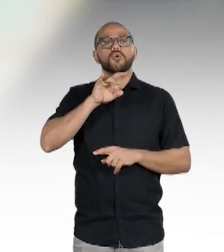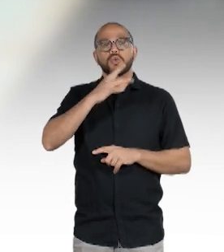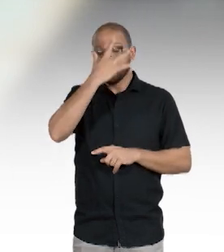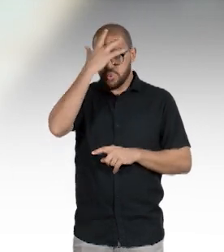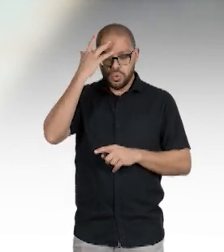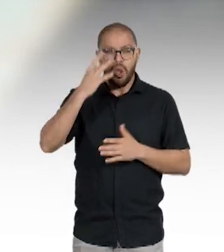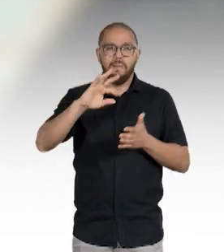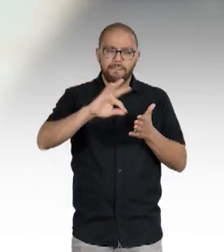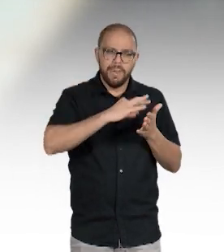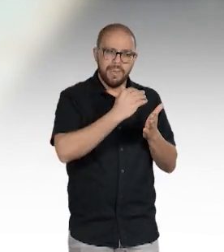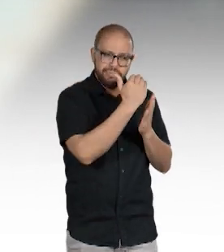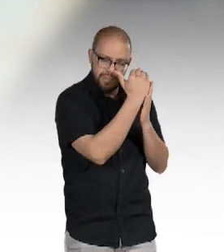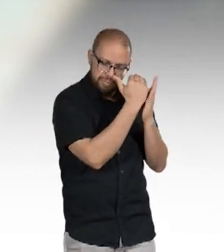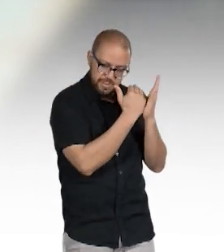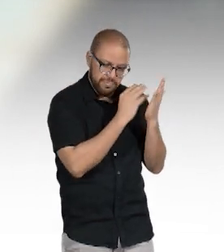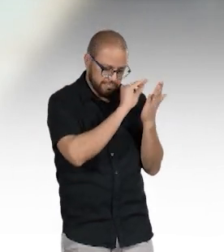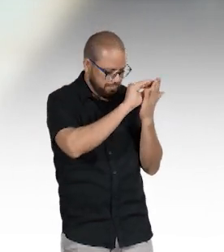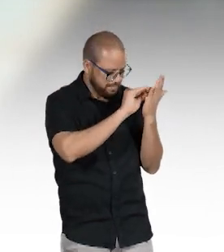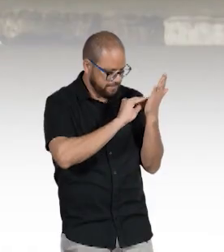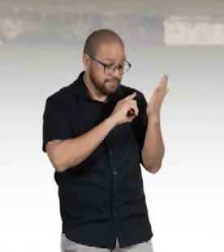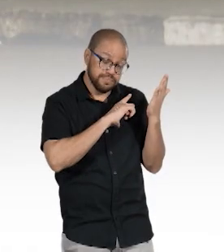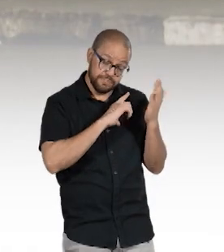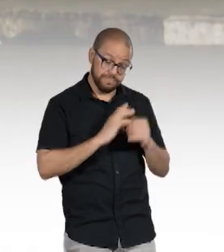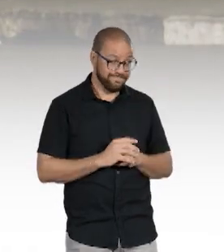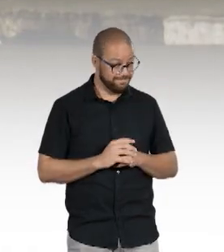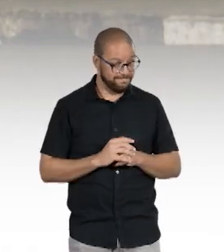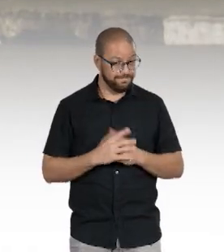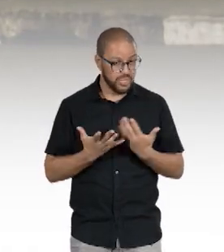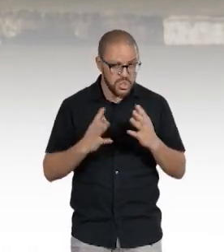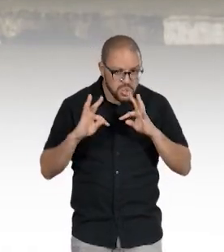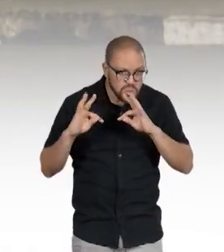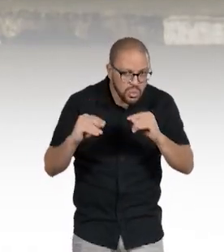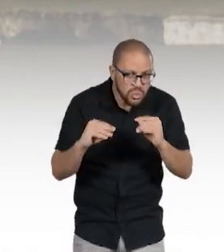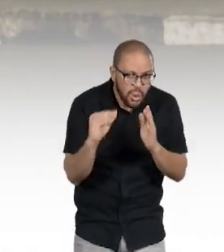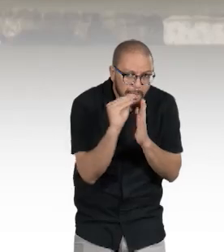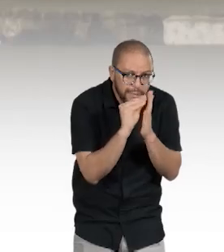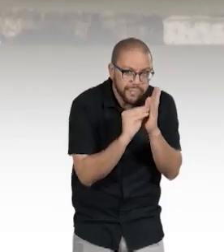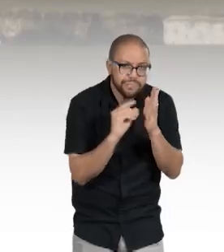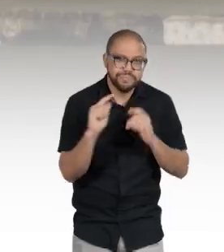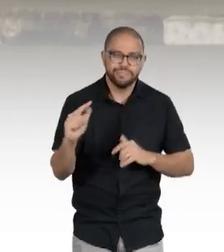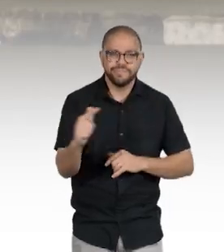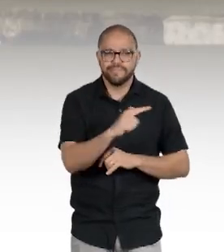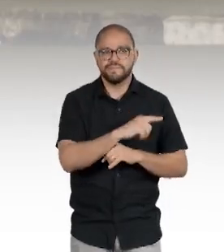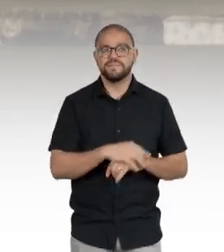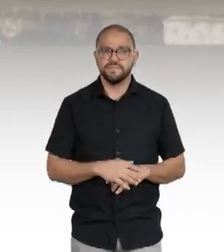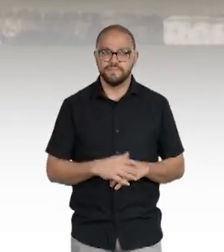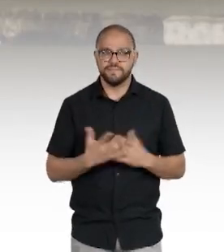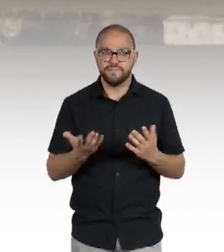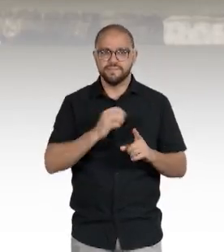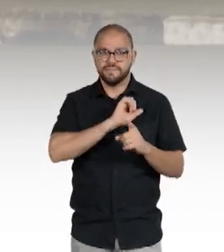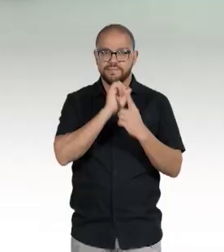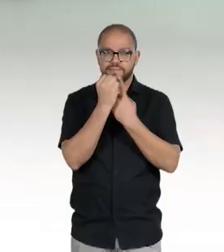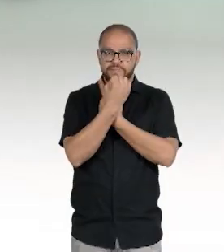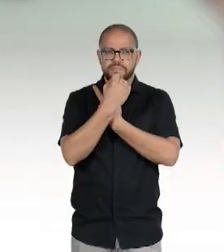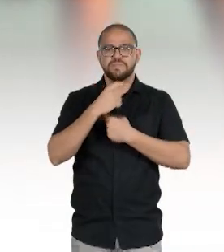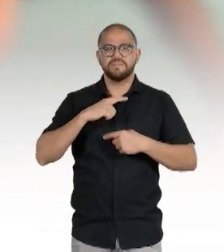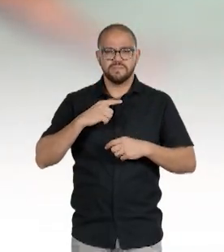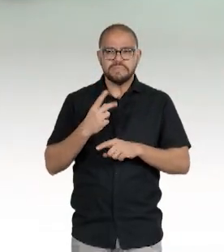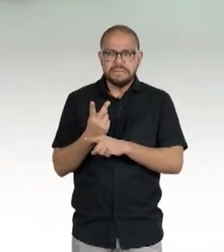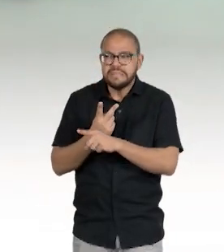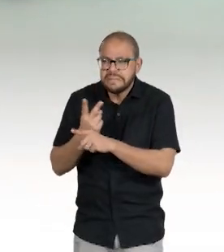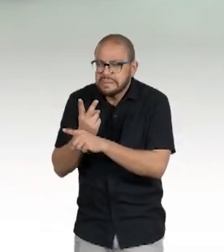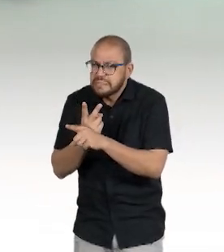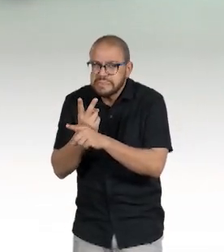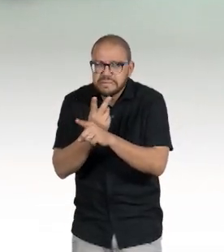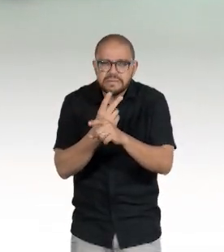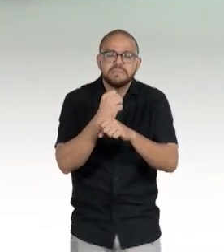está inscrito no CadÚnico, uma realidade que não é para todos. Por isso, movimentos sociais têm buscado